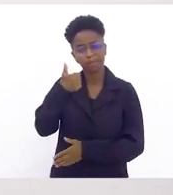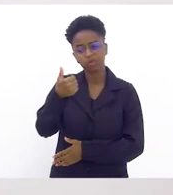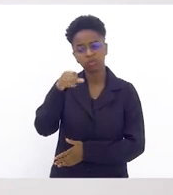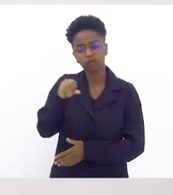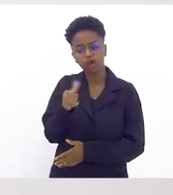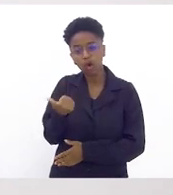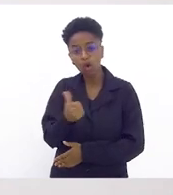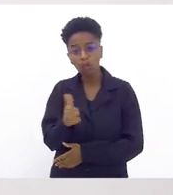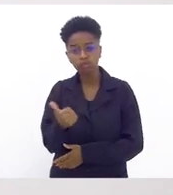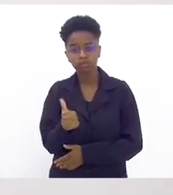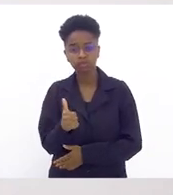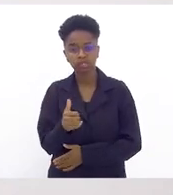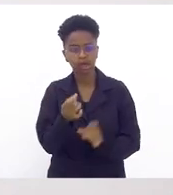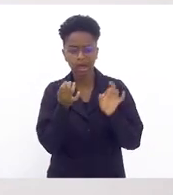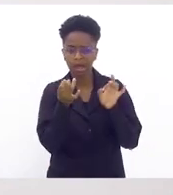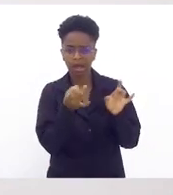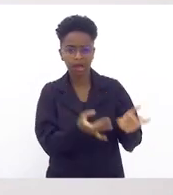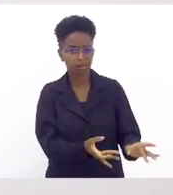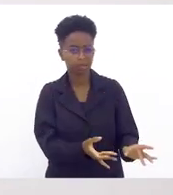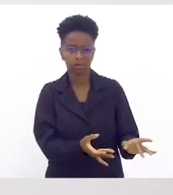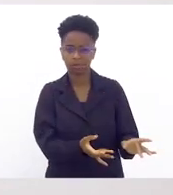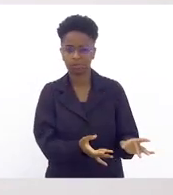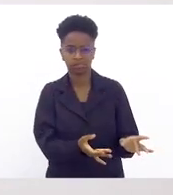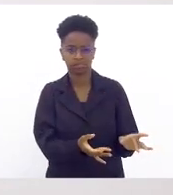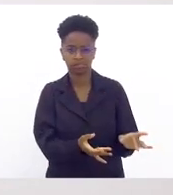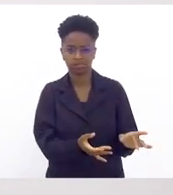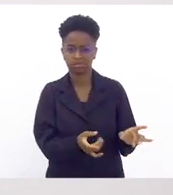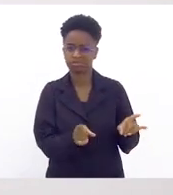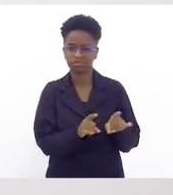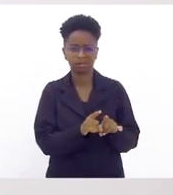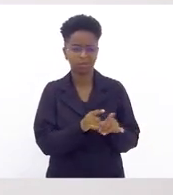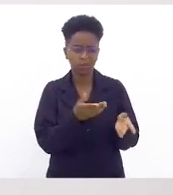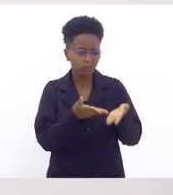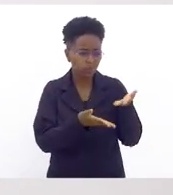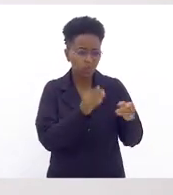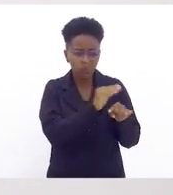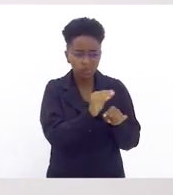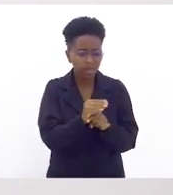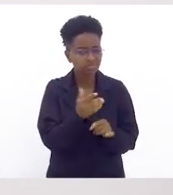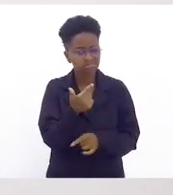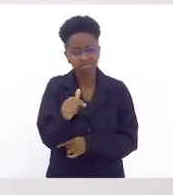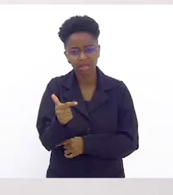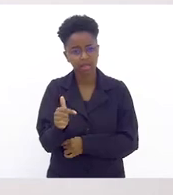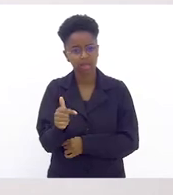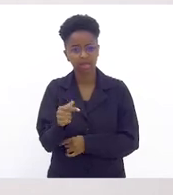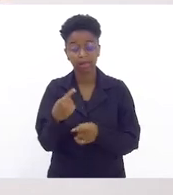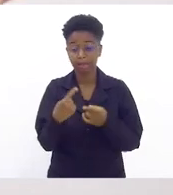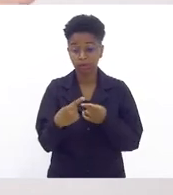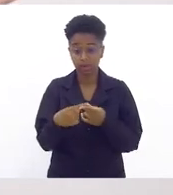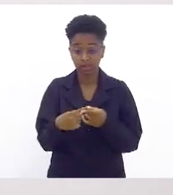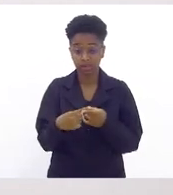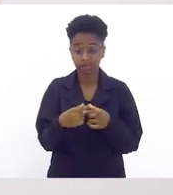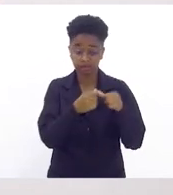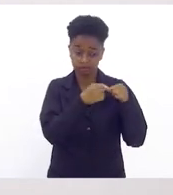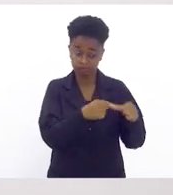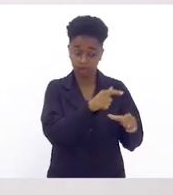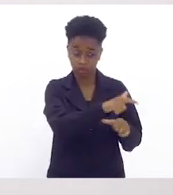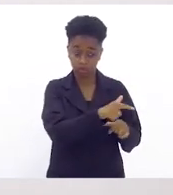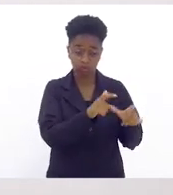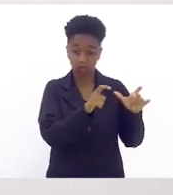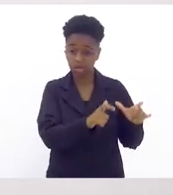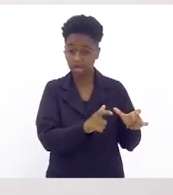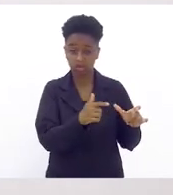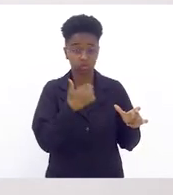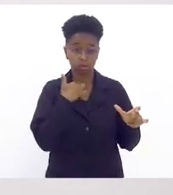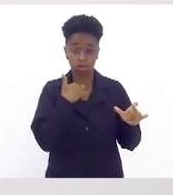completamente abandonado maltratado mal conservado porque ele se encontra no casarão que está interditado